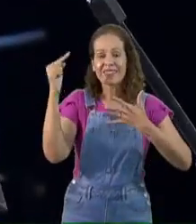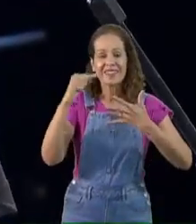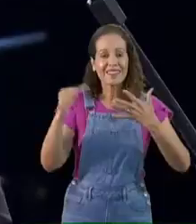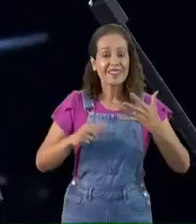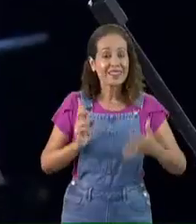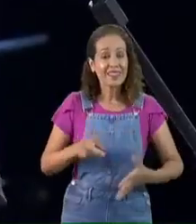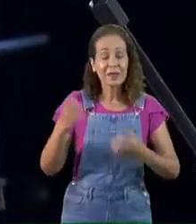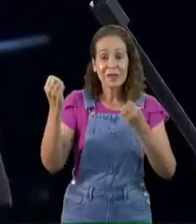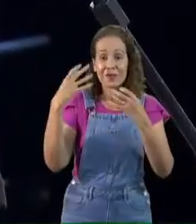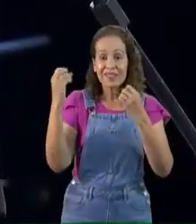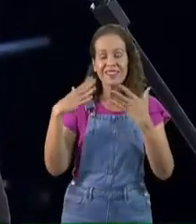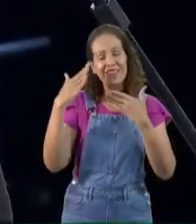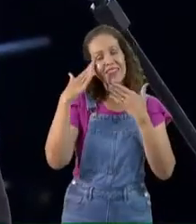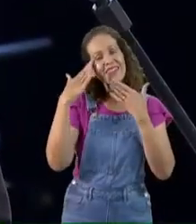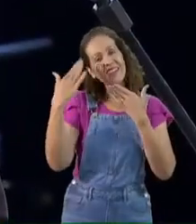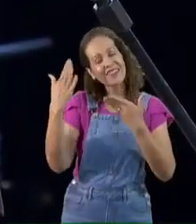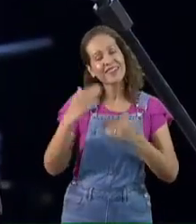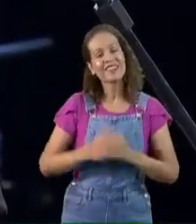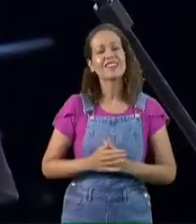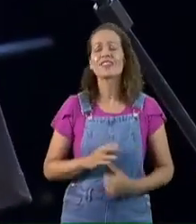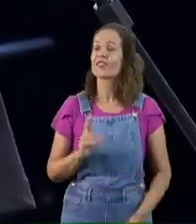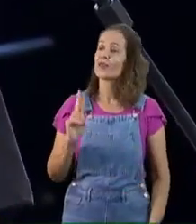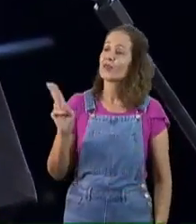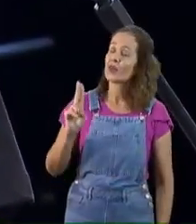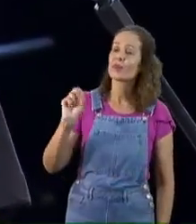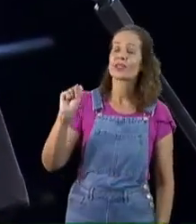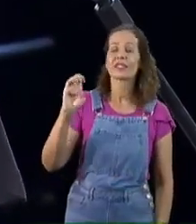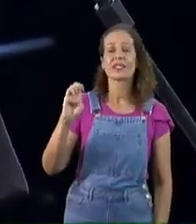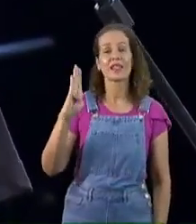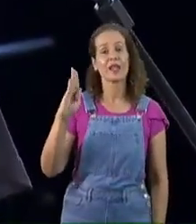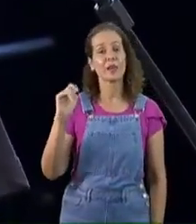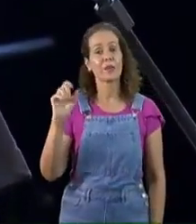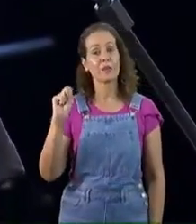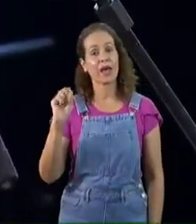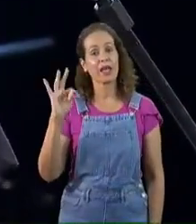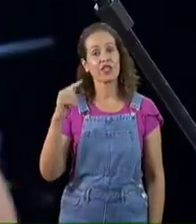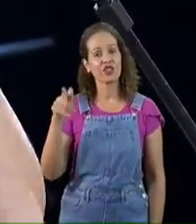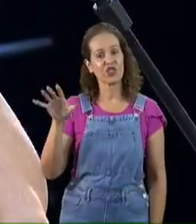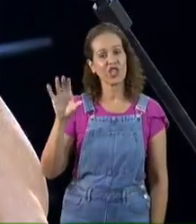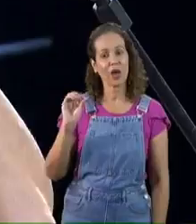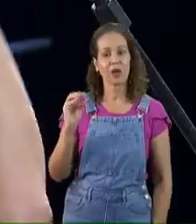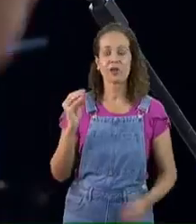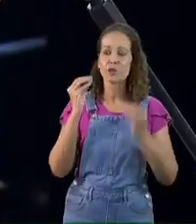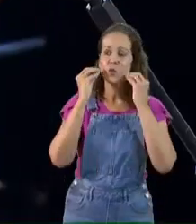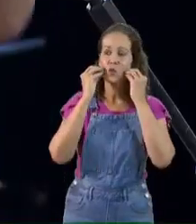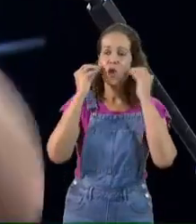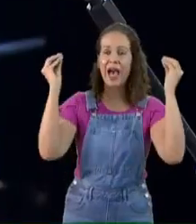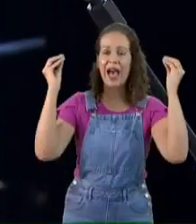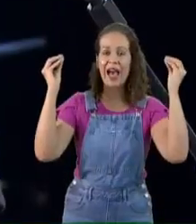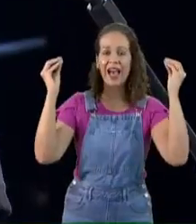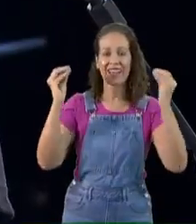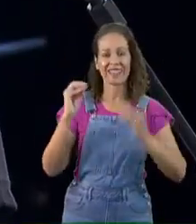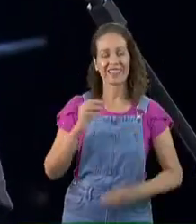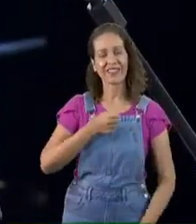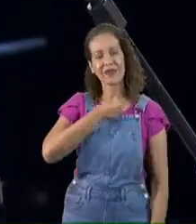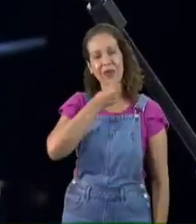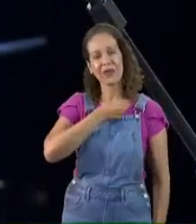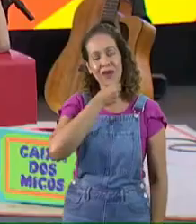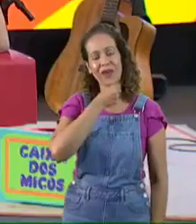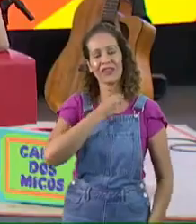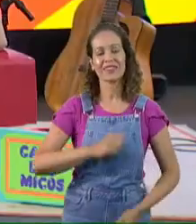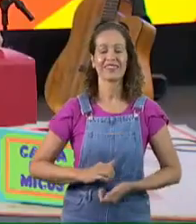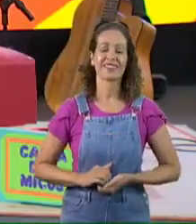muita coisa, então sou grato pela vida dele. Como que chama o vovô? Sebastião. Manda um abraço aí, um beijo. Beijo, vovô. Ai, beijo,